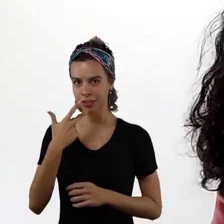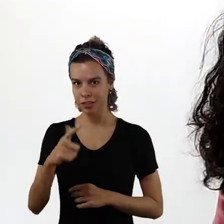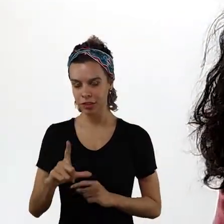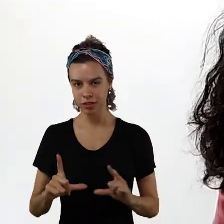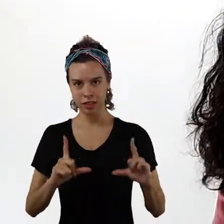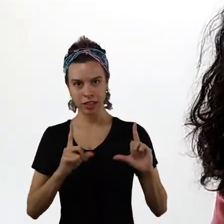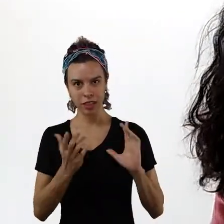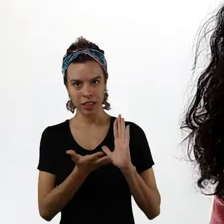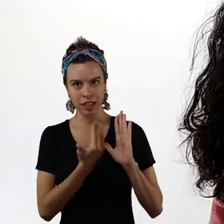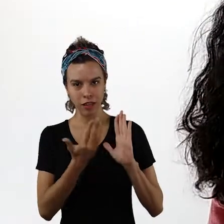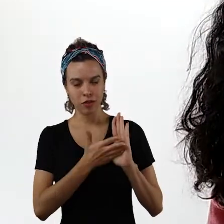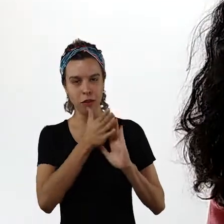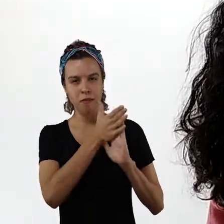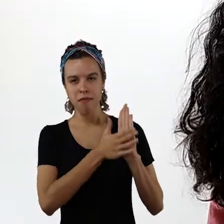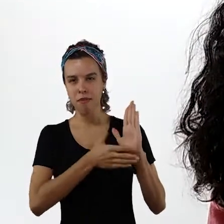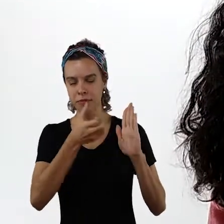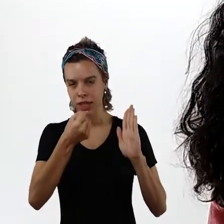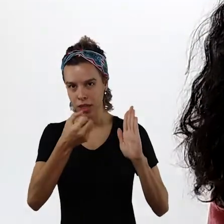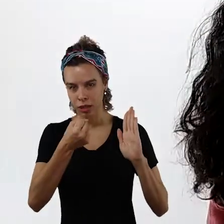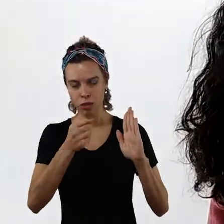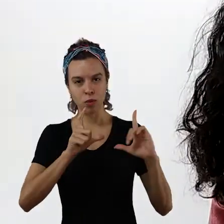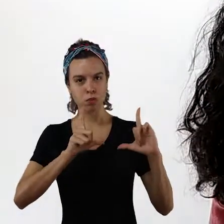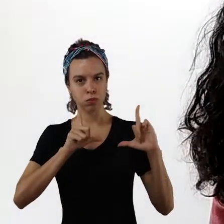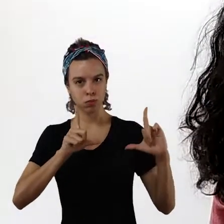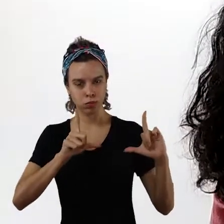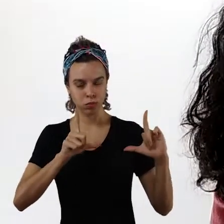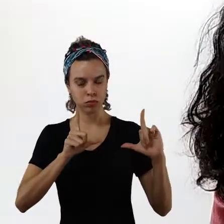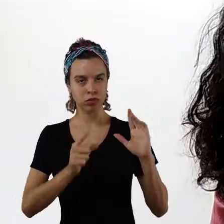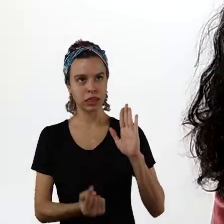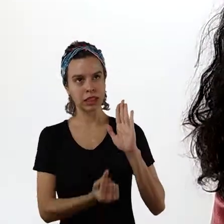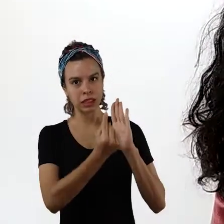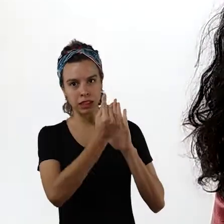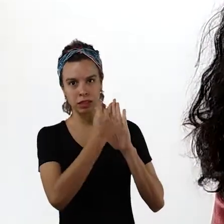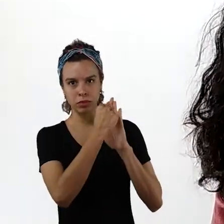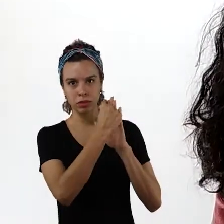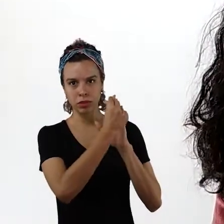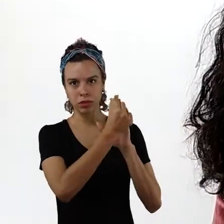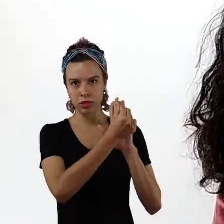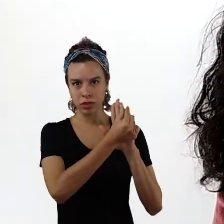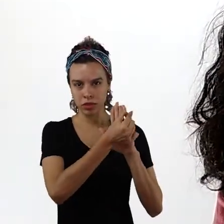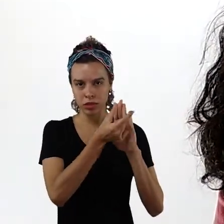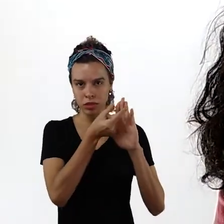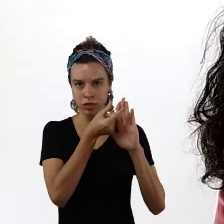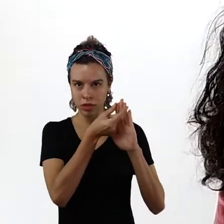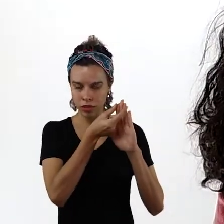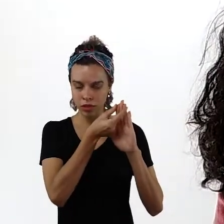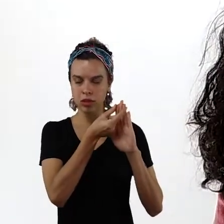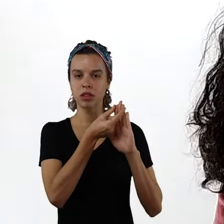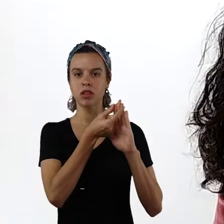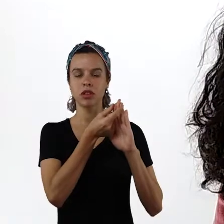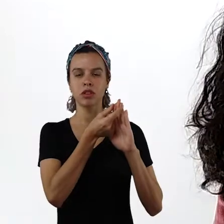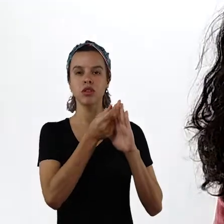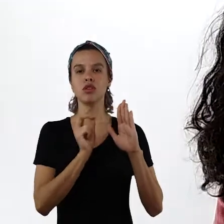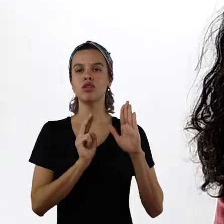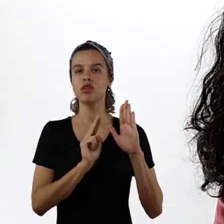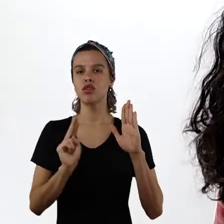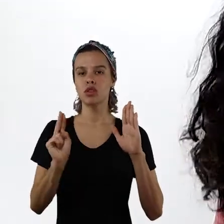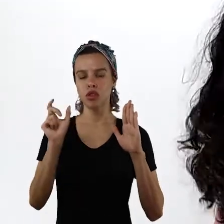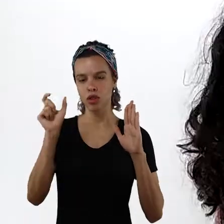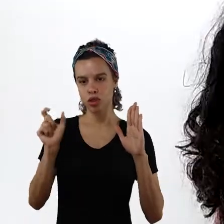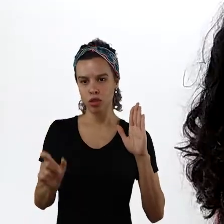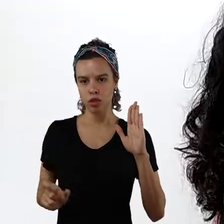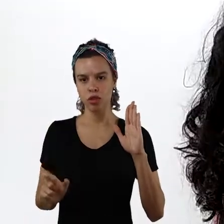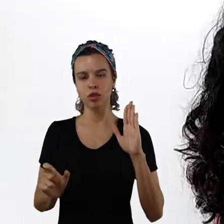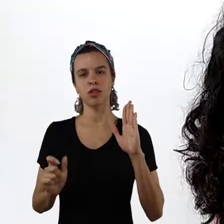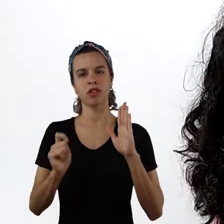Reforçando, este livro é branco, quadrado, na parte superior, centralizado. A